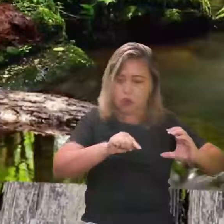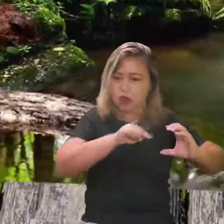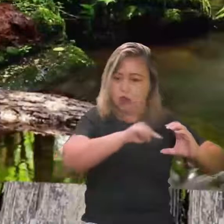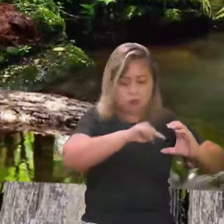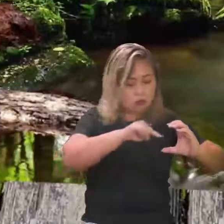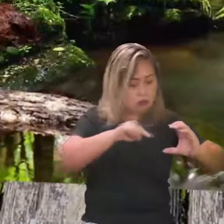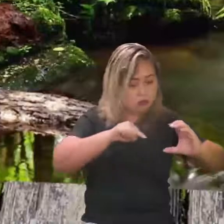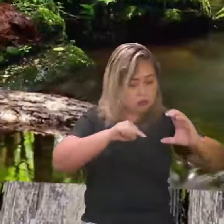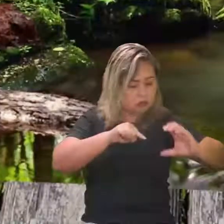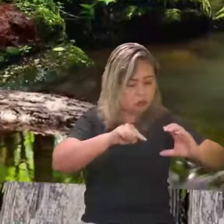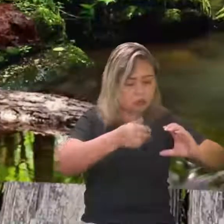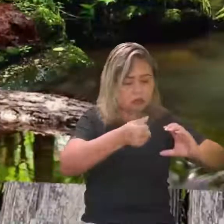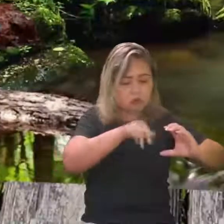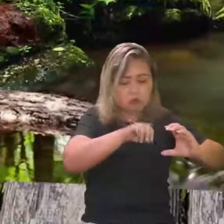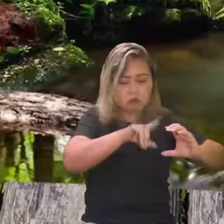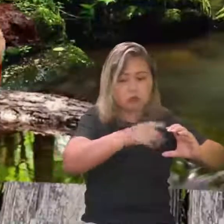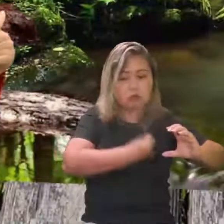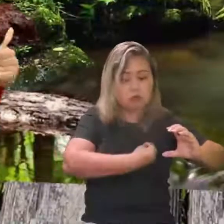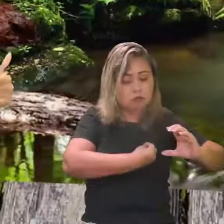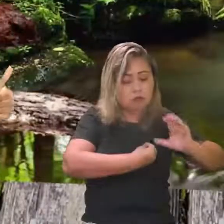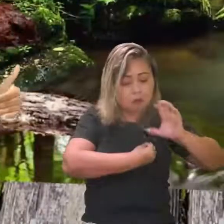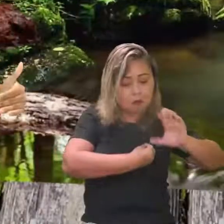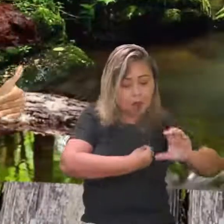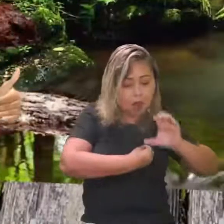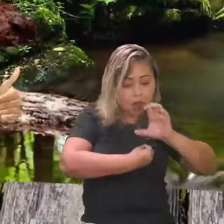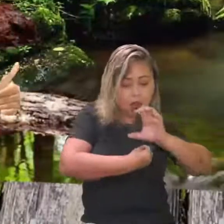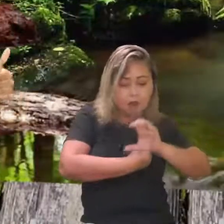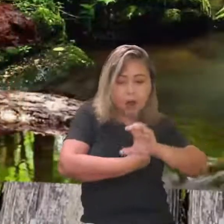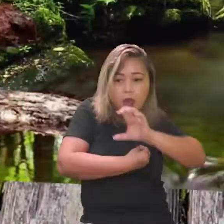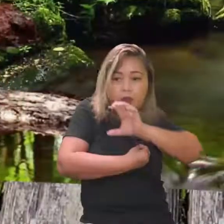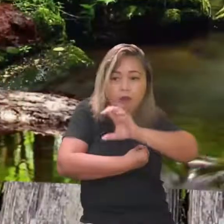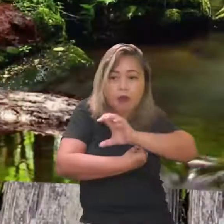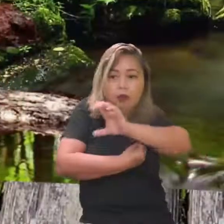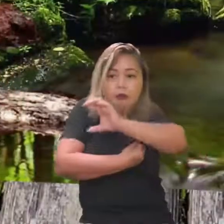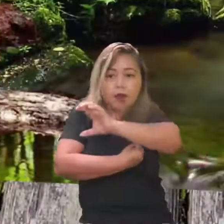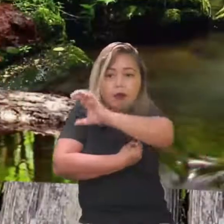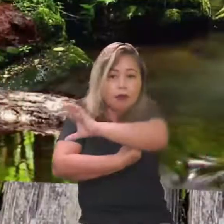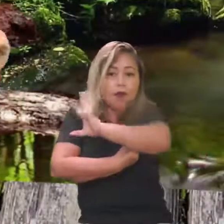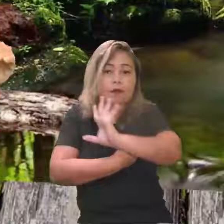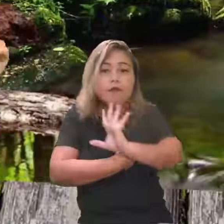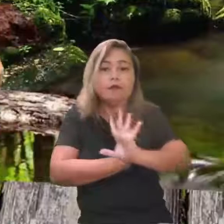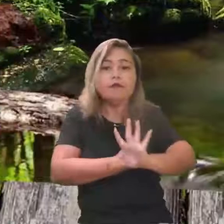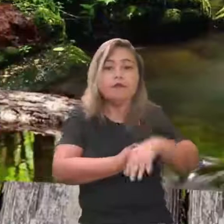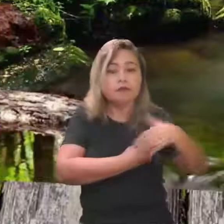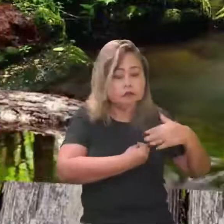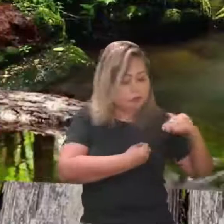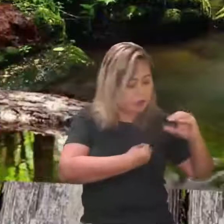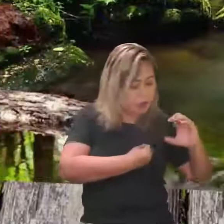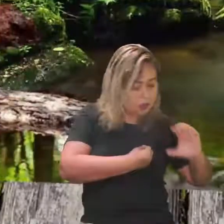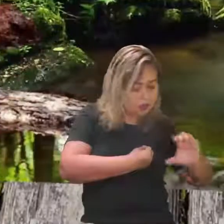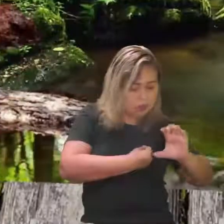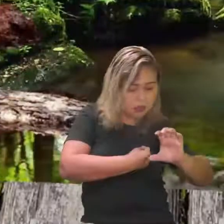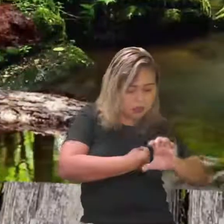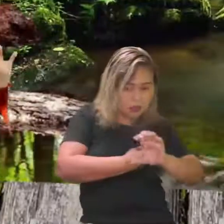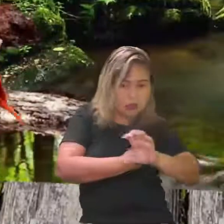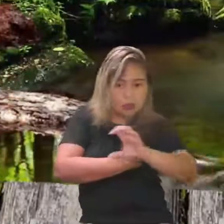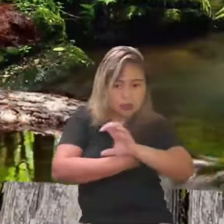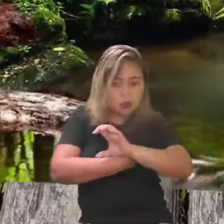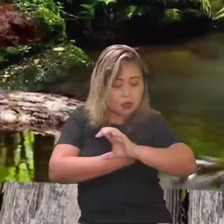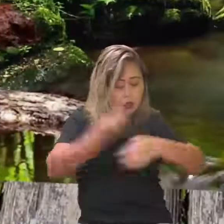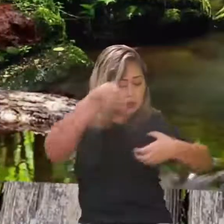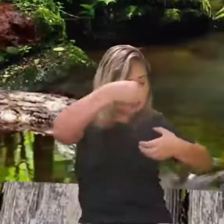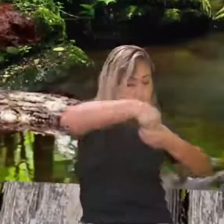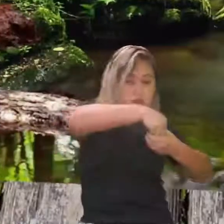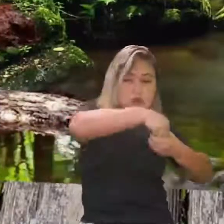Nessa escala, esses seres vivos estão distribuídos. Tá bom? E aí, essa distribuição já